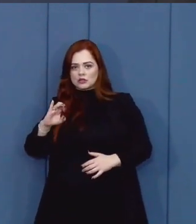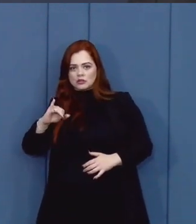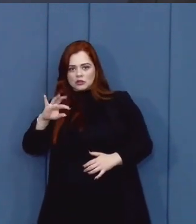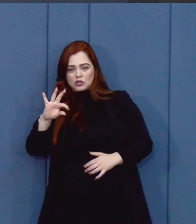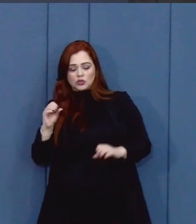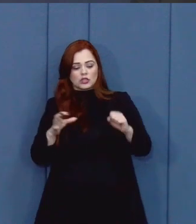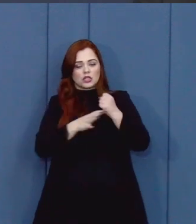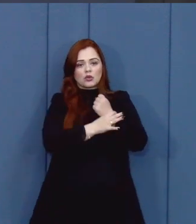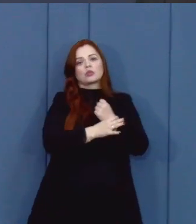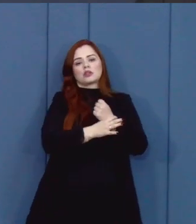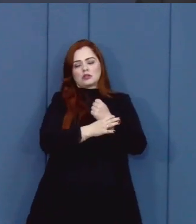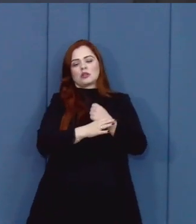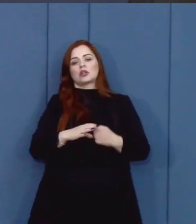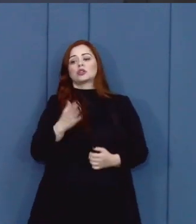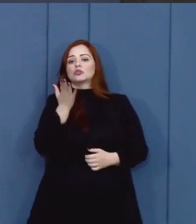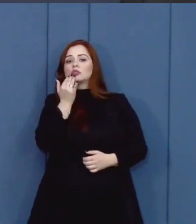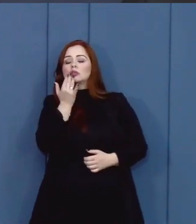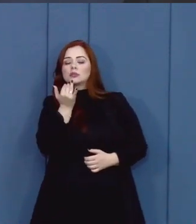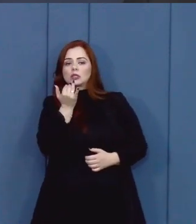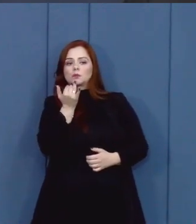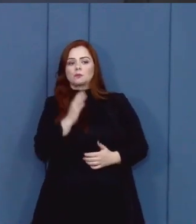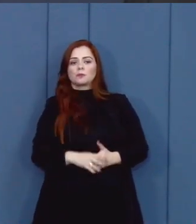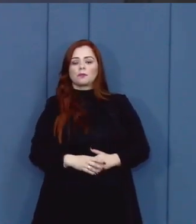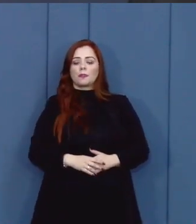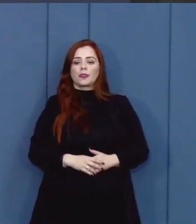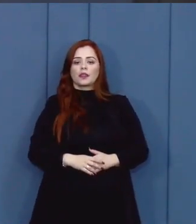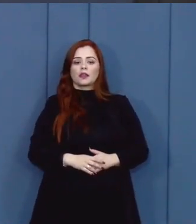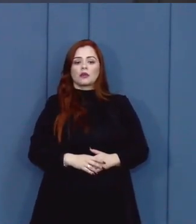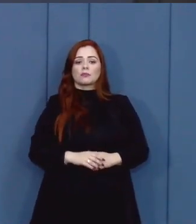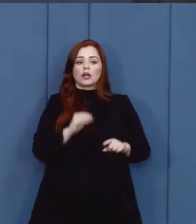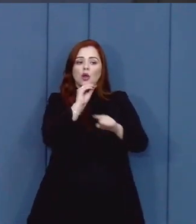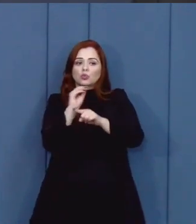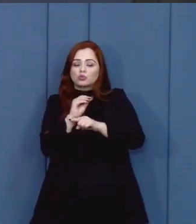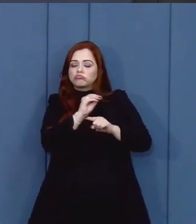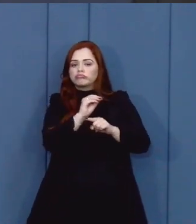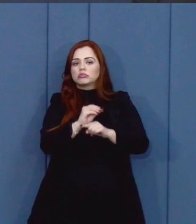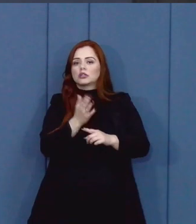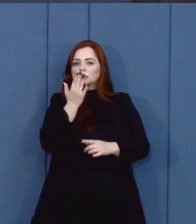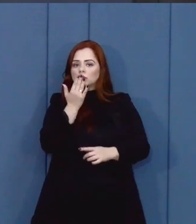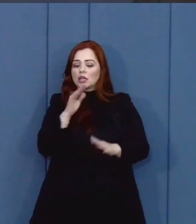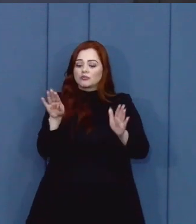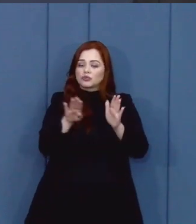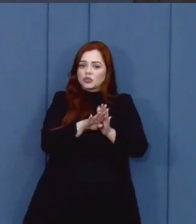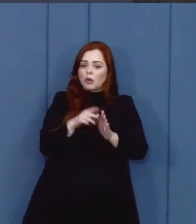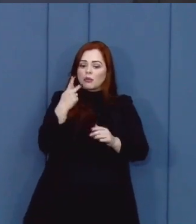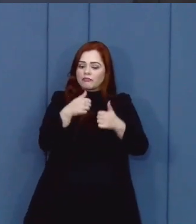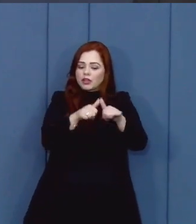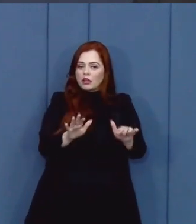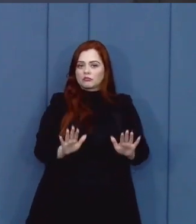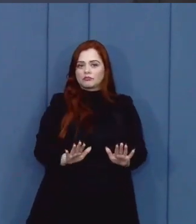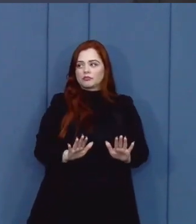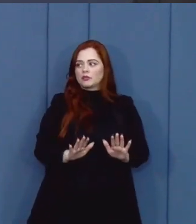alimentos, da food safety, a inocuidade dos alimentos, chegou para